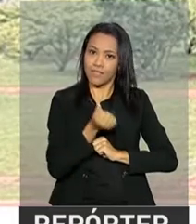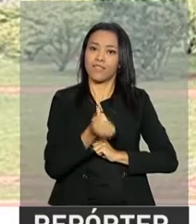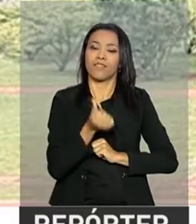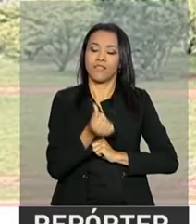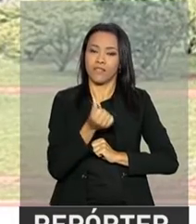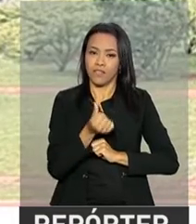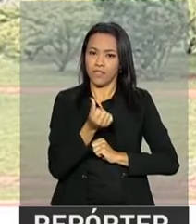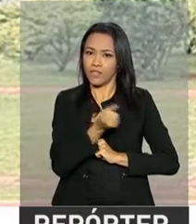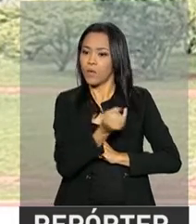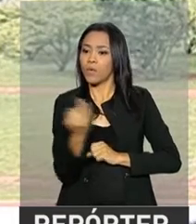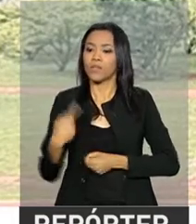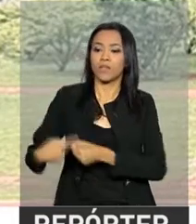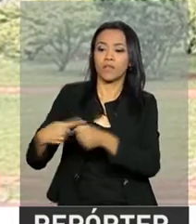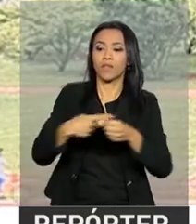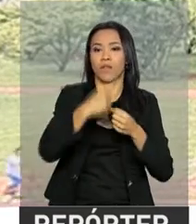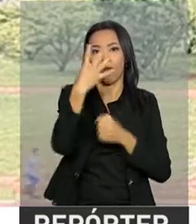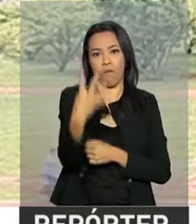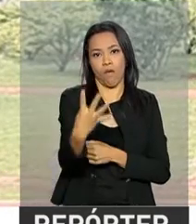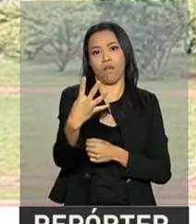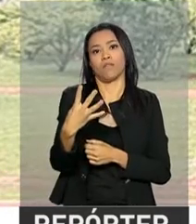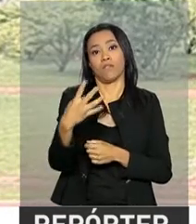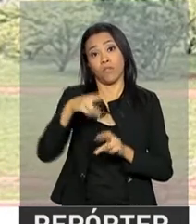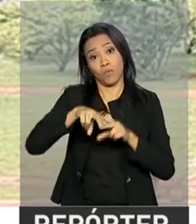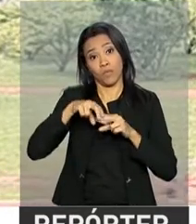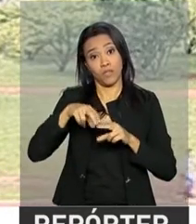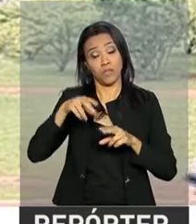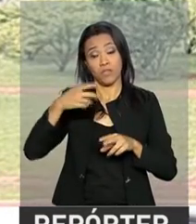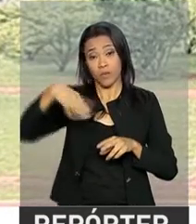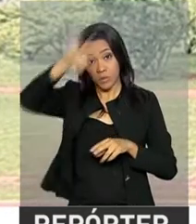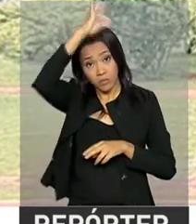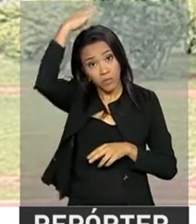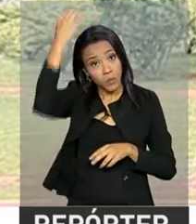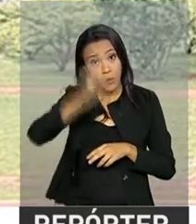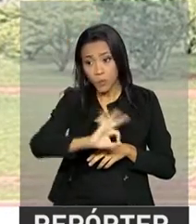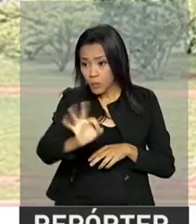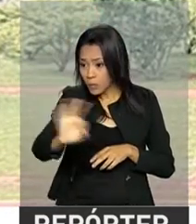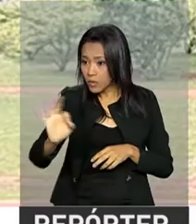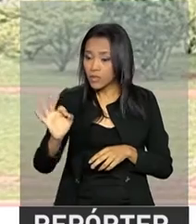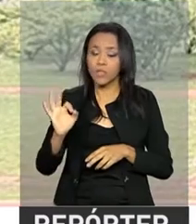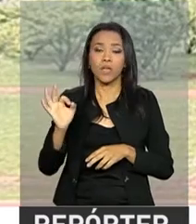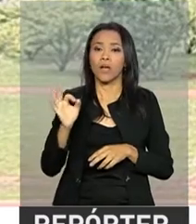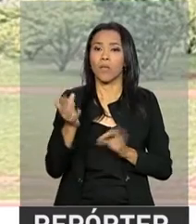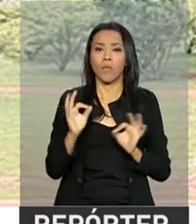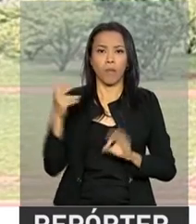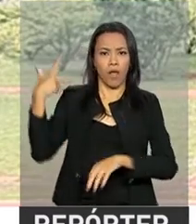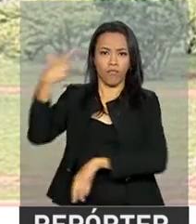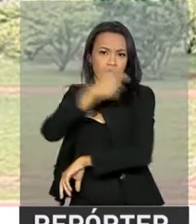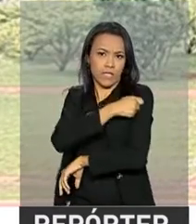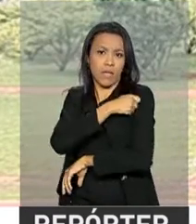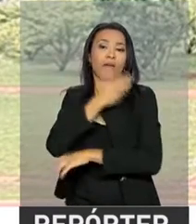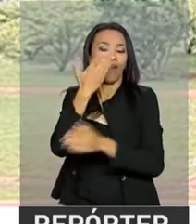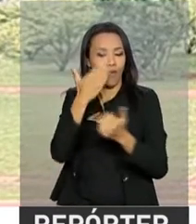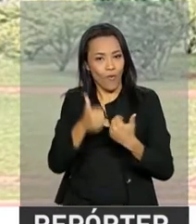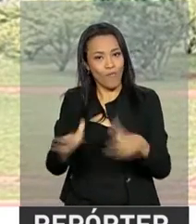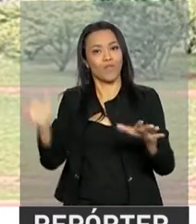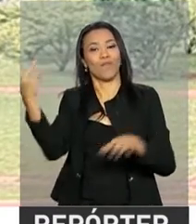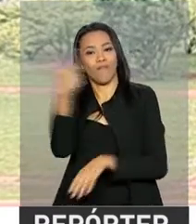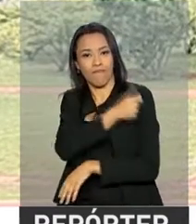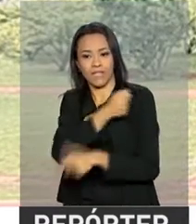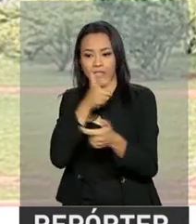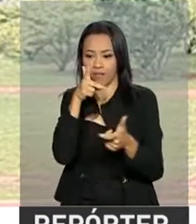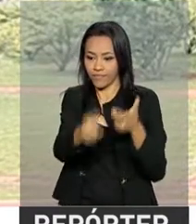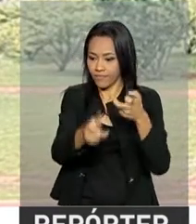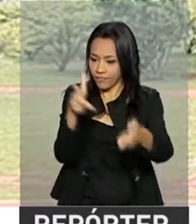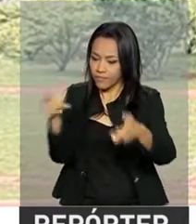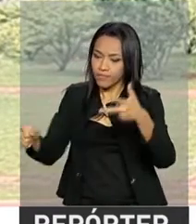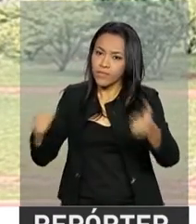em 4 cidades. E por isso, o estado, que não tinha recomendação de imunização contra a doença, passou a vacinar a população em